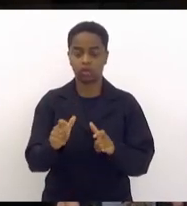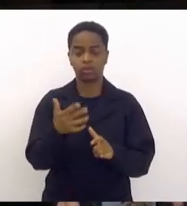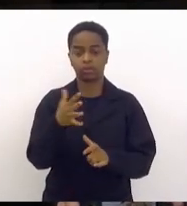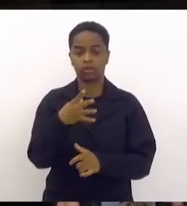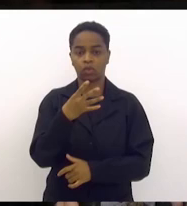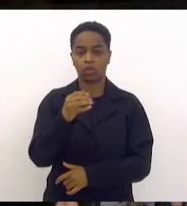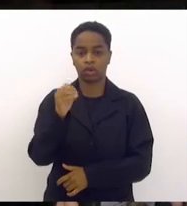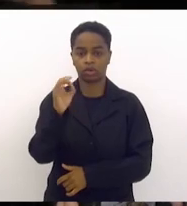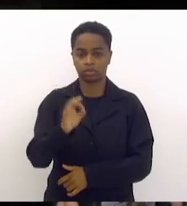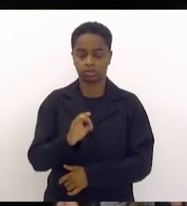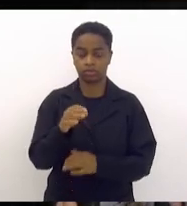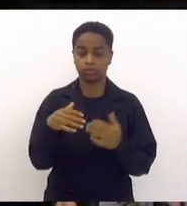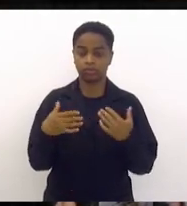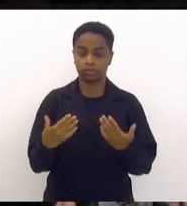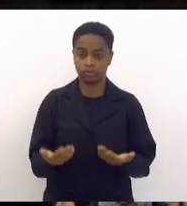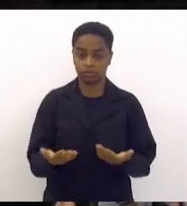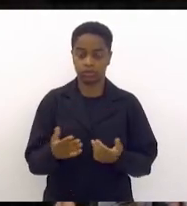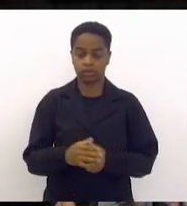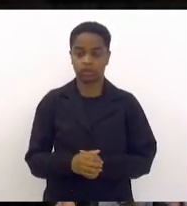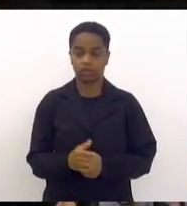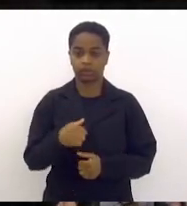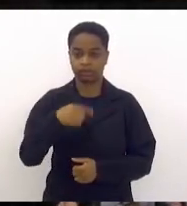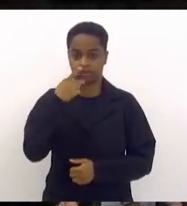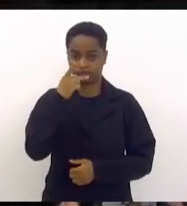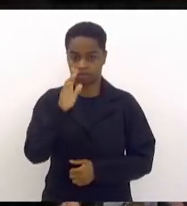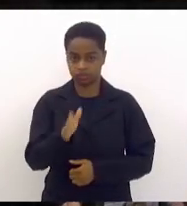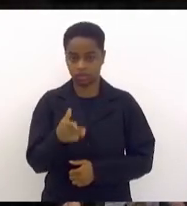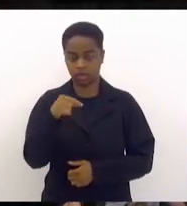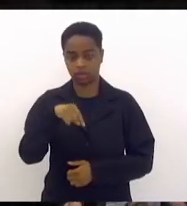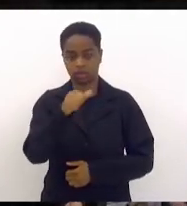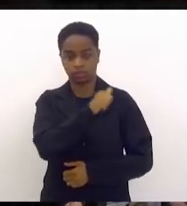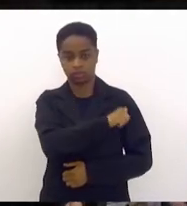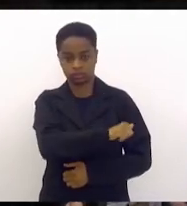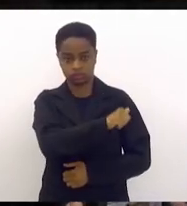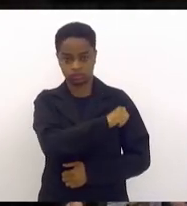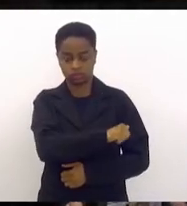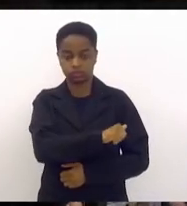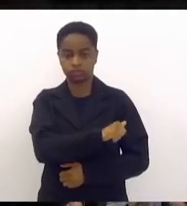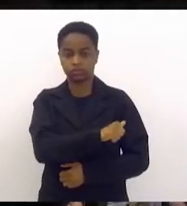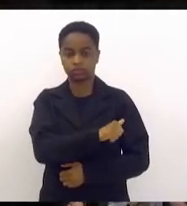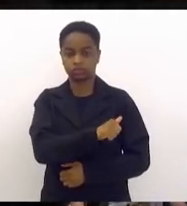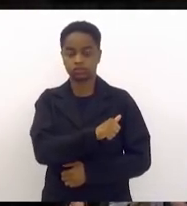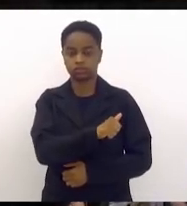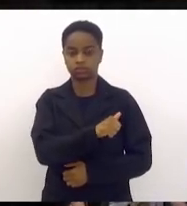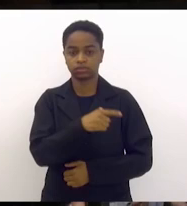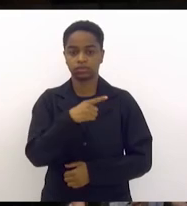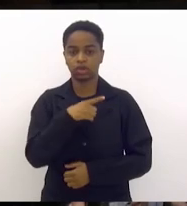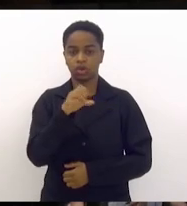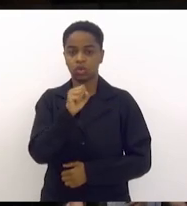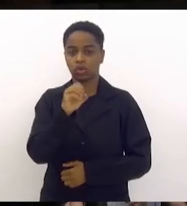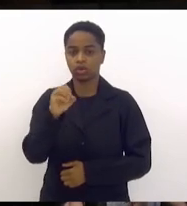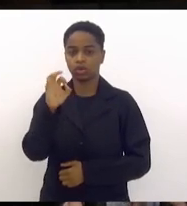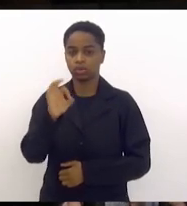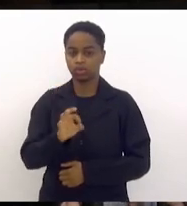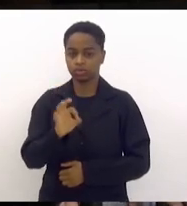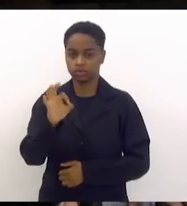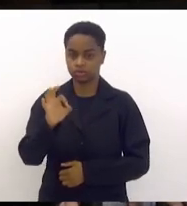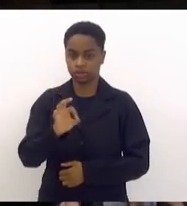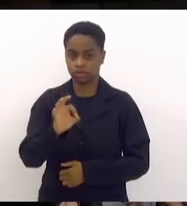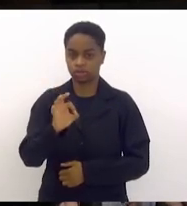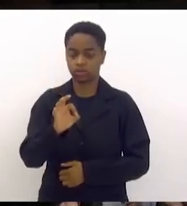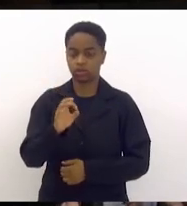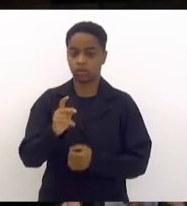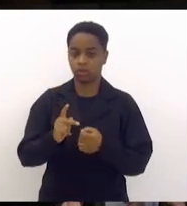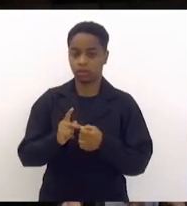40% Então como aqui já foi dito o estado do Rio de Janeiro ele responde por 80% do